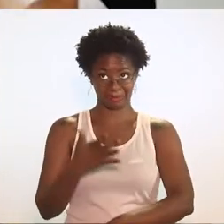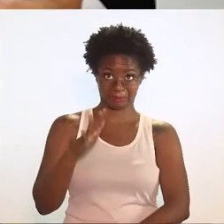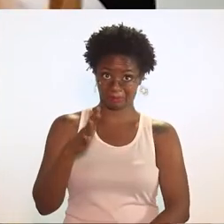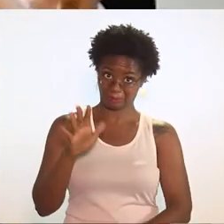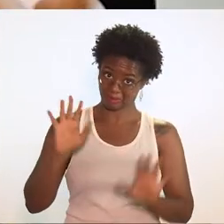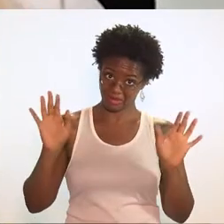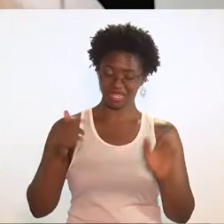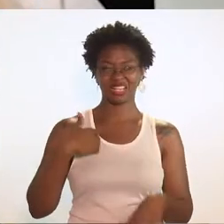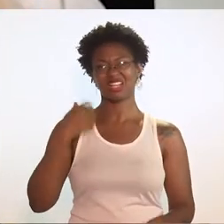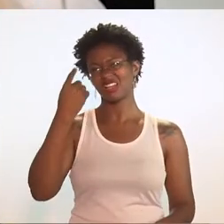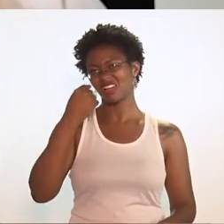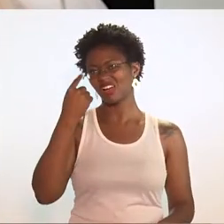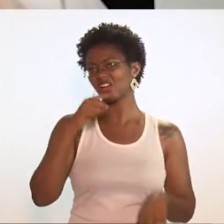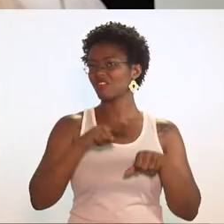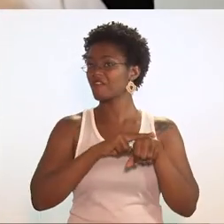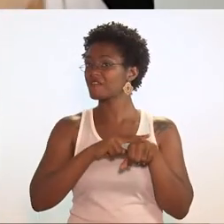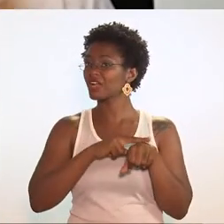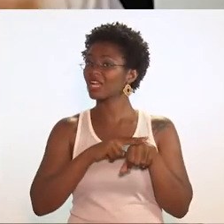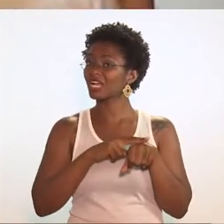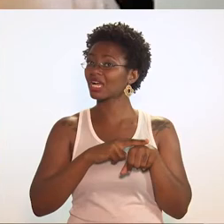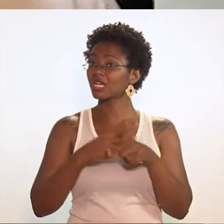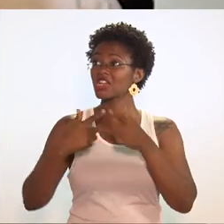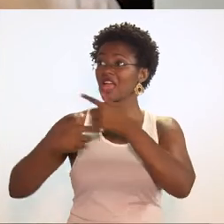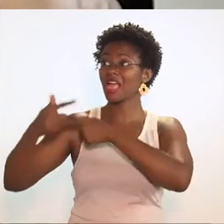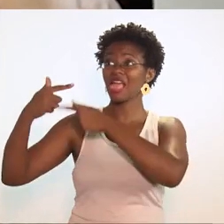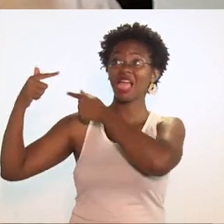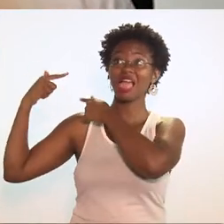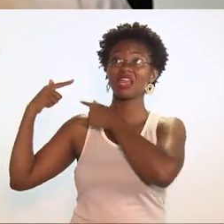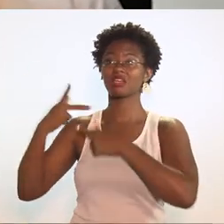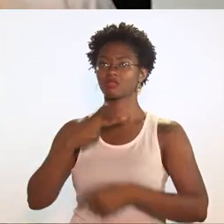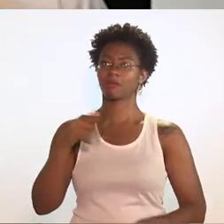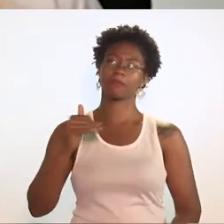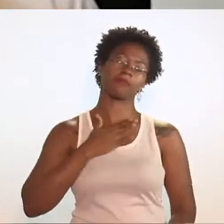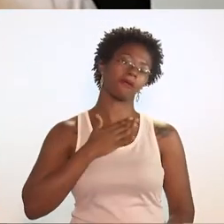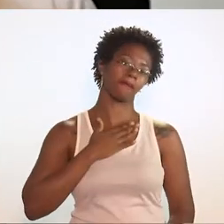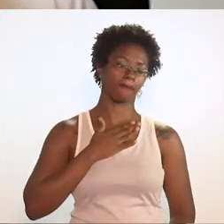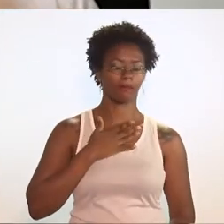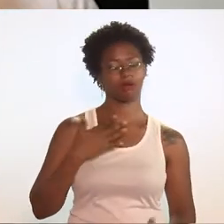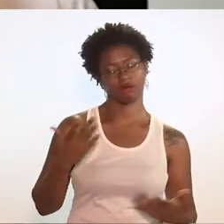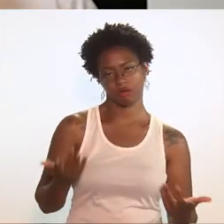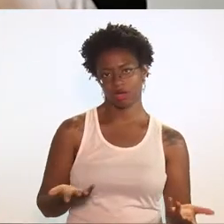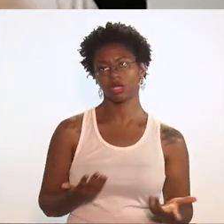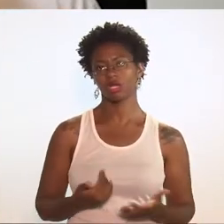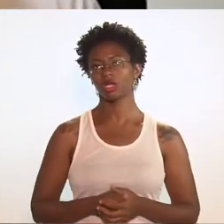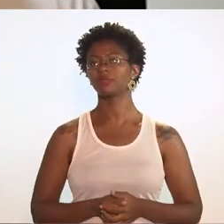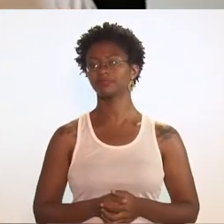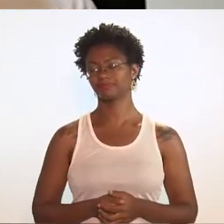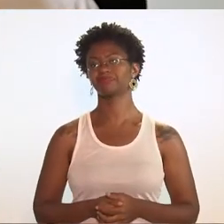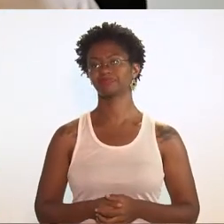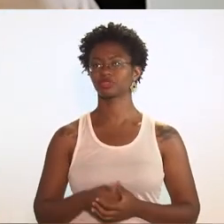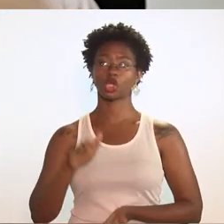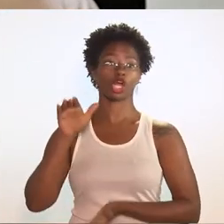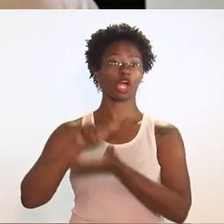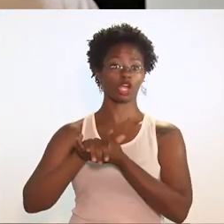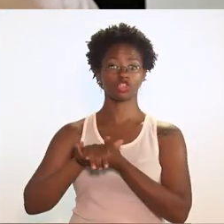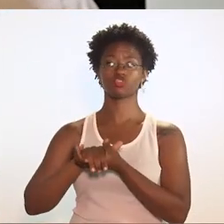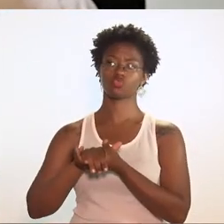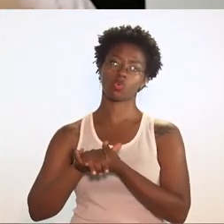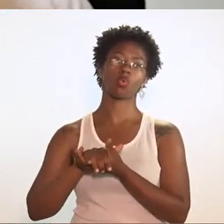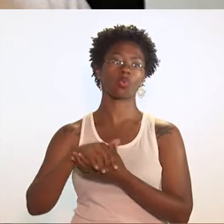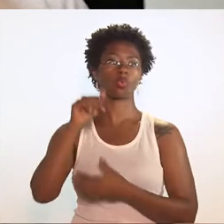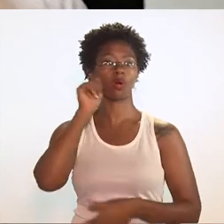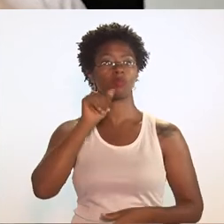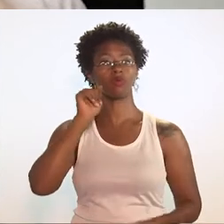branca, entre aspas, né? Eu tenho os olhos verdes, porque é a herança do meu pai, né? Que na